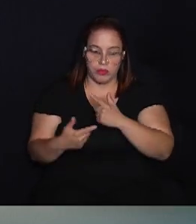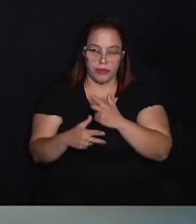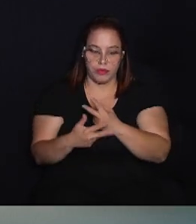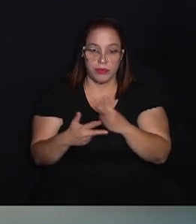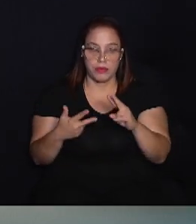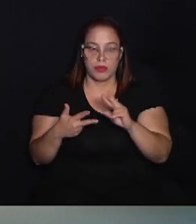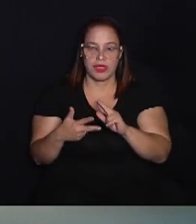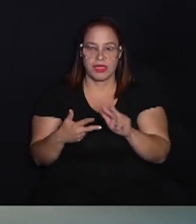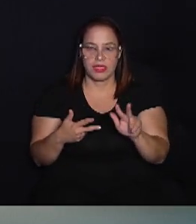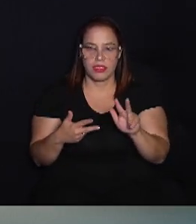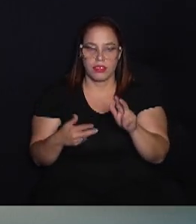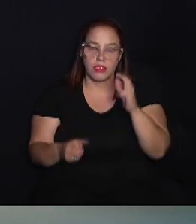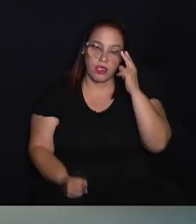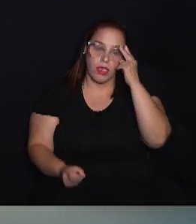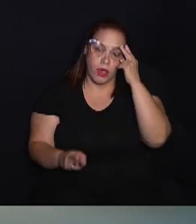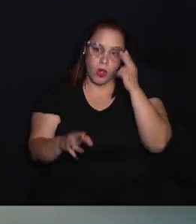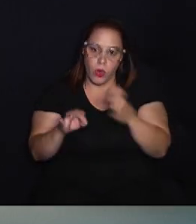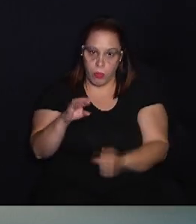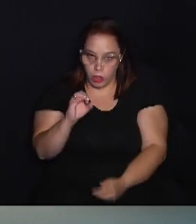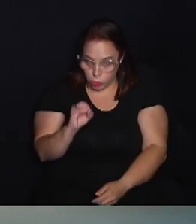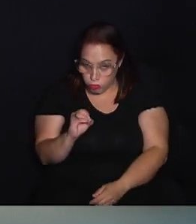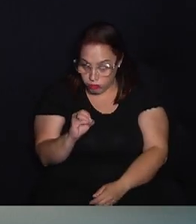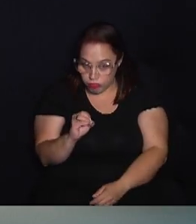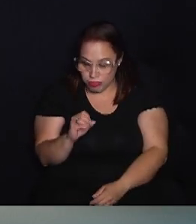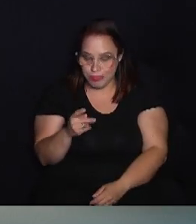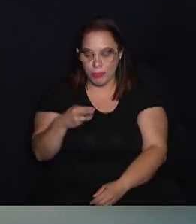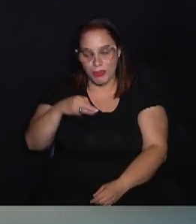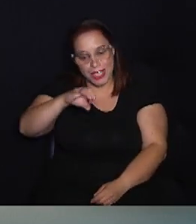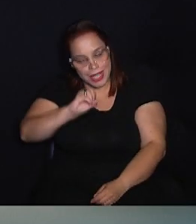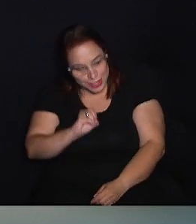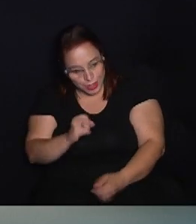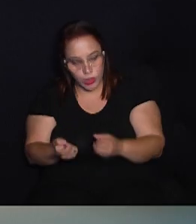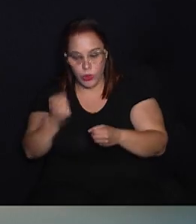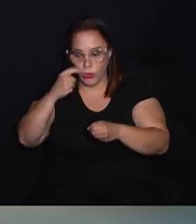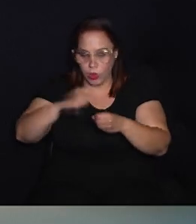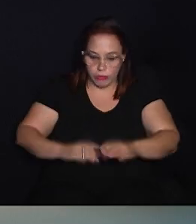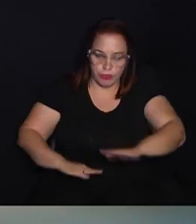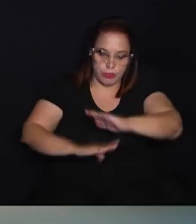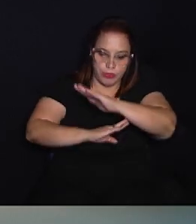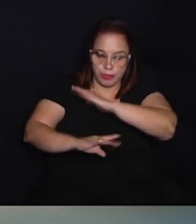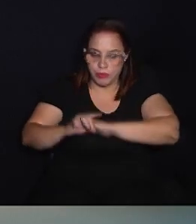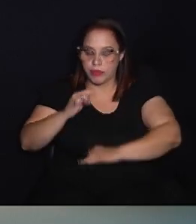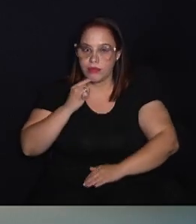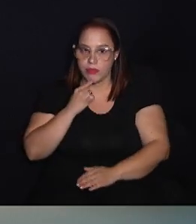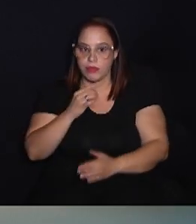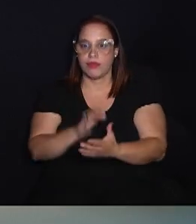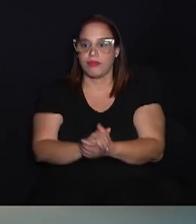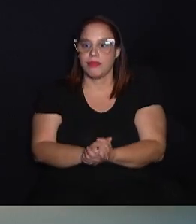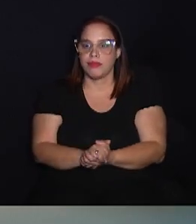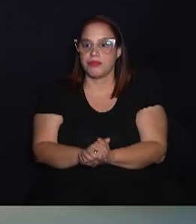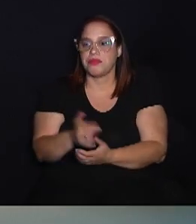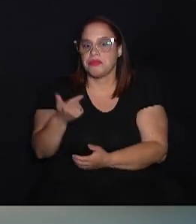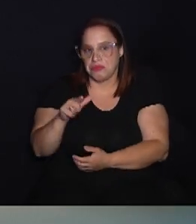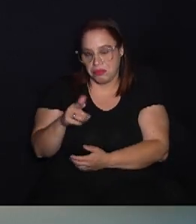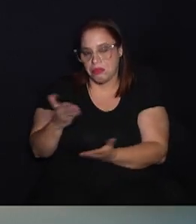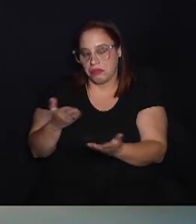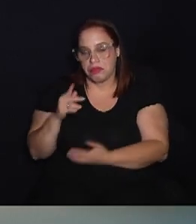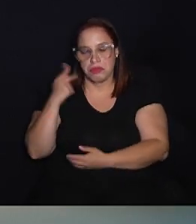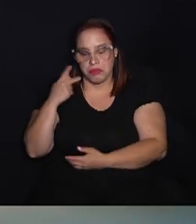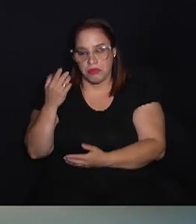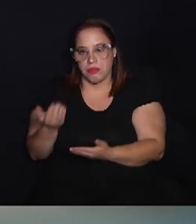reeleito para mais um mandato 2025-2028, assim como a vereadora Paola Miguel, do PT, vai para mais um mandato, uma